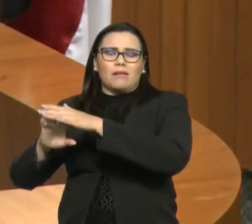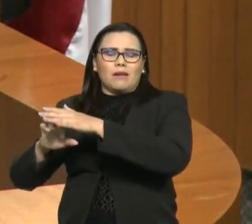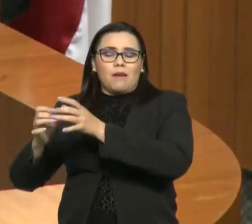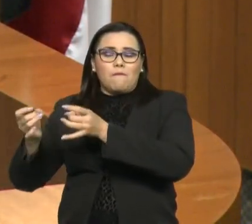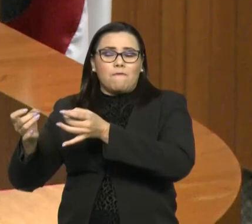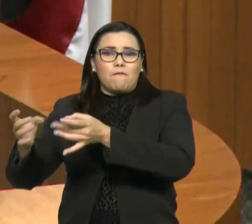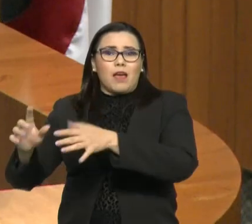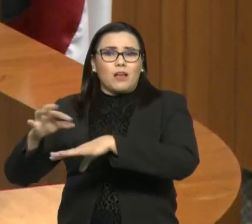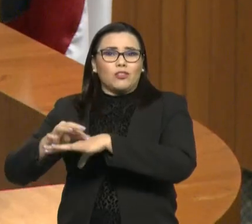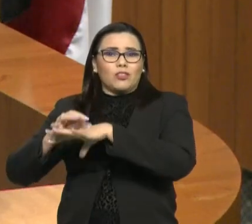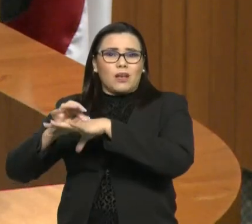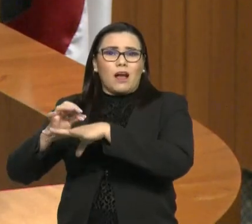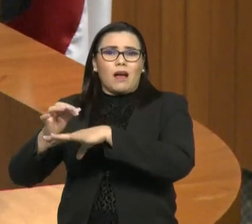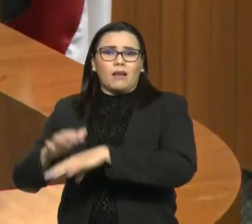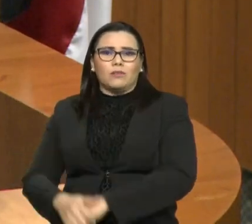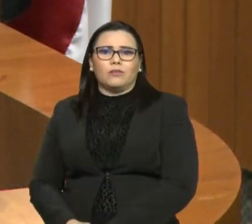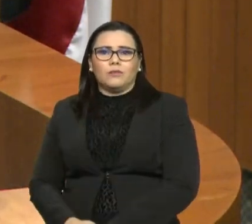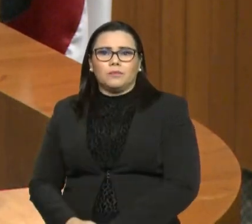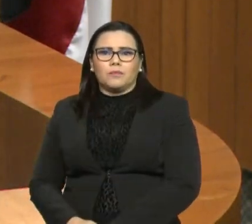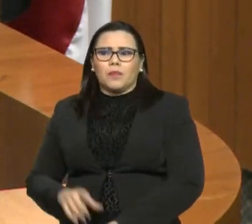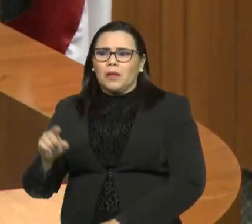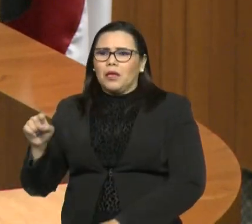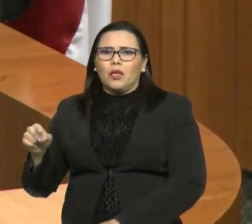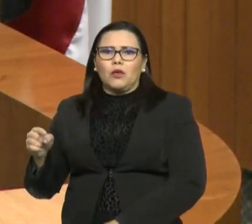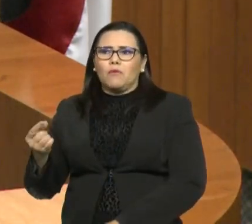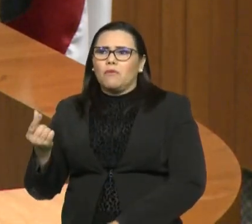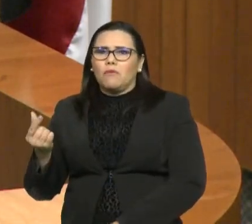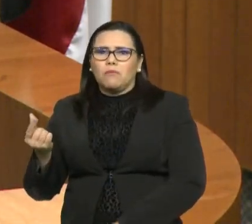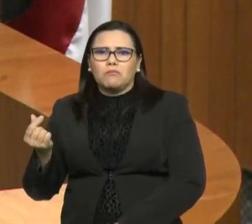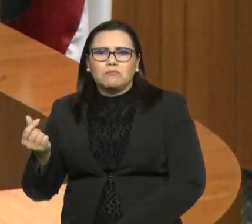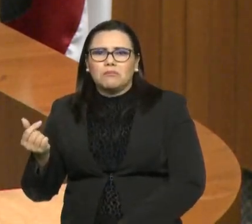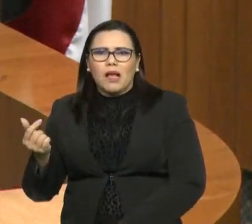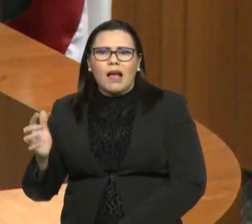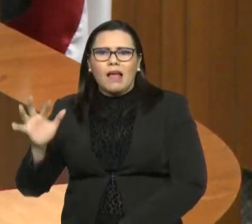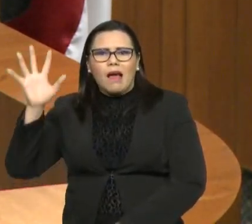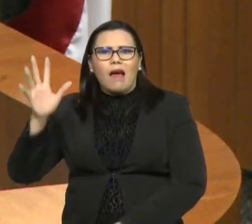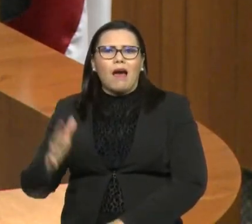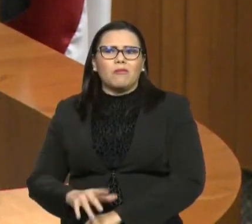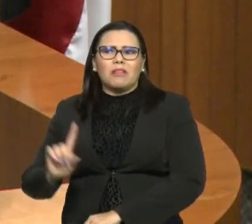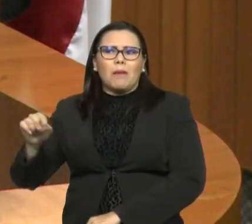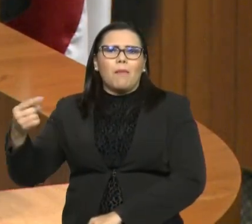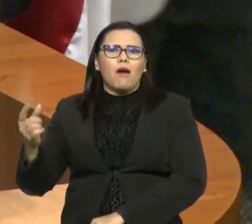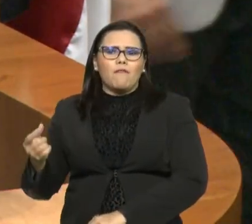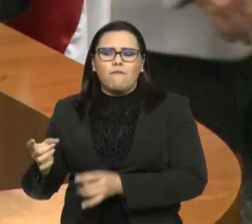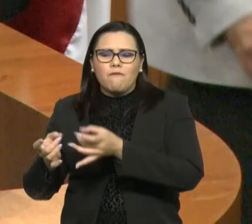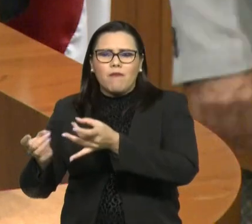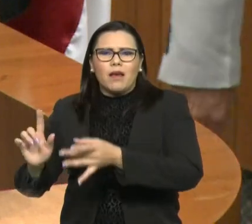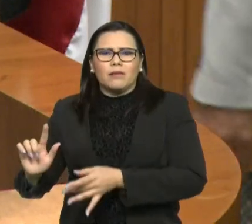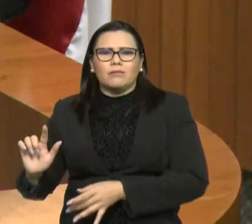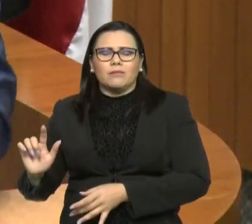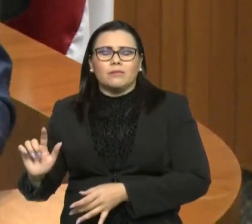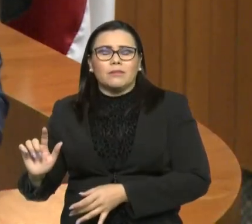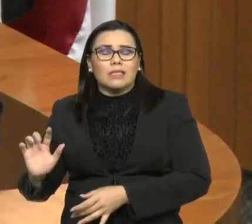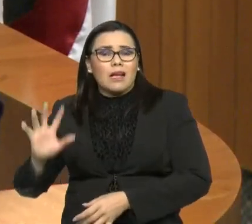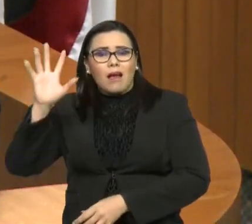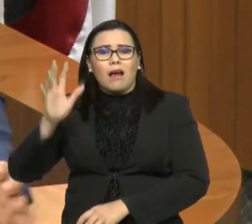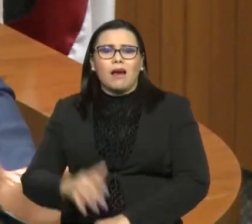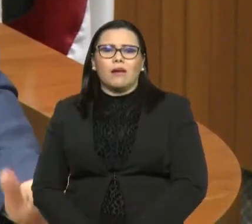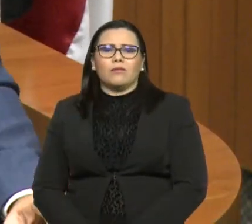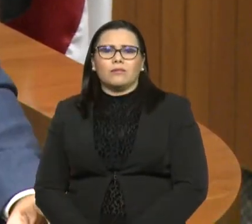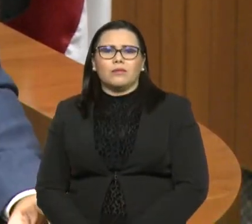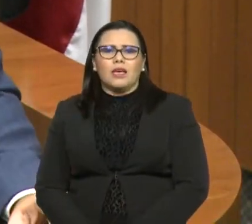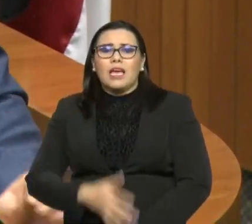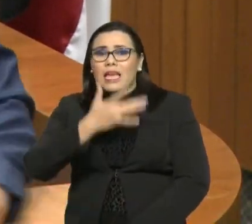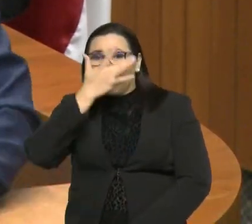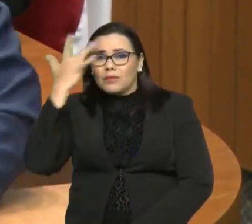acesso a essa proteína tão importante. Nós estamos aqui em defesa dos consumidores. Deputado, como que se... Pois